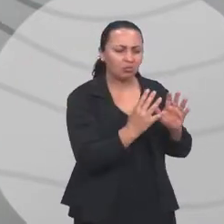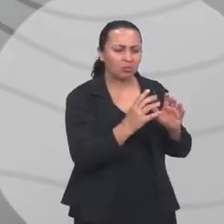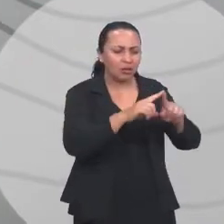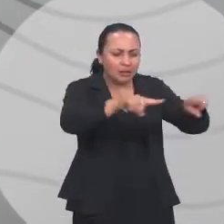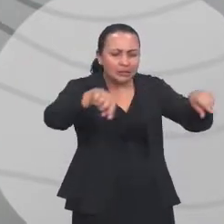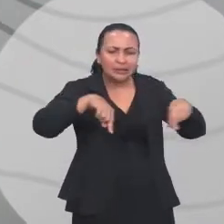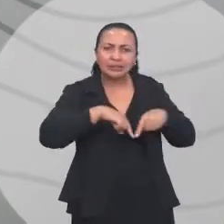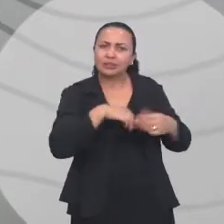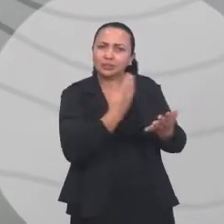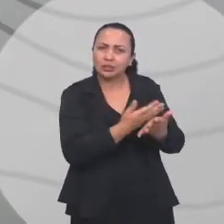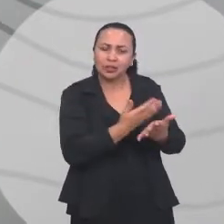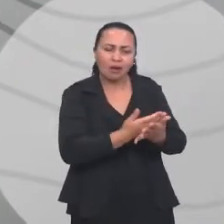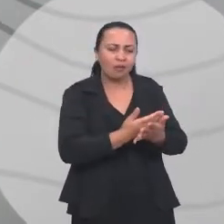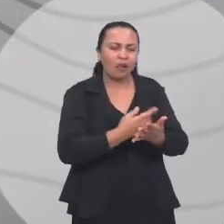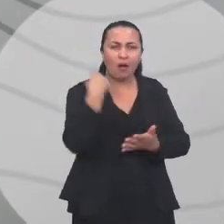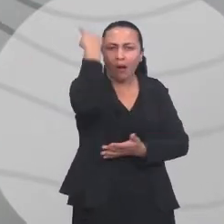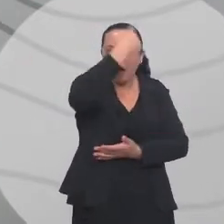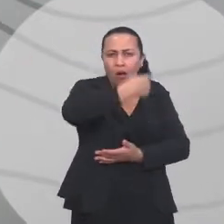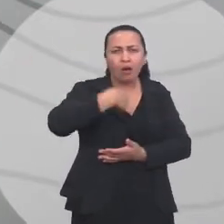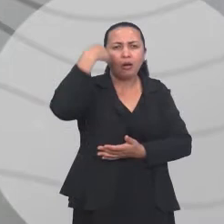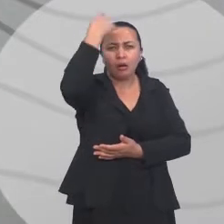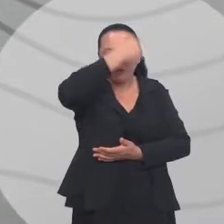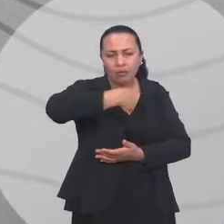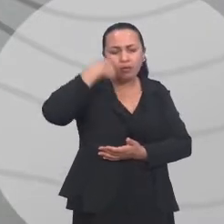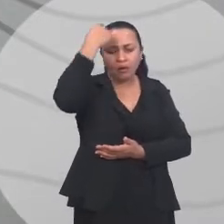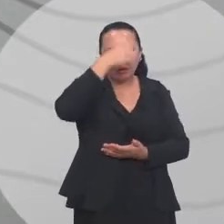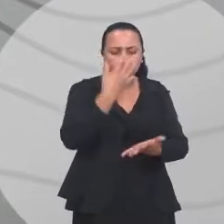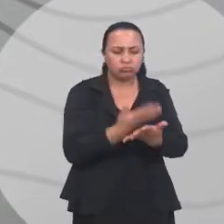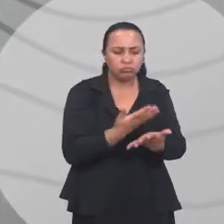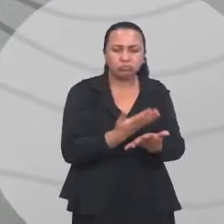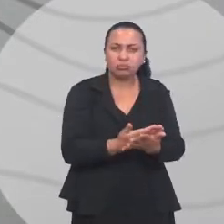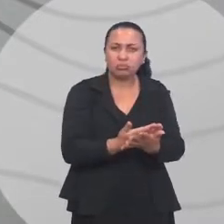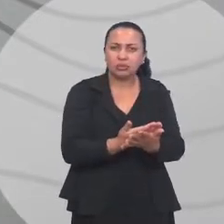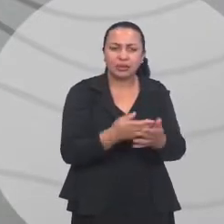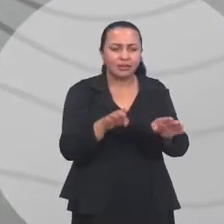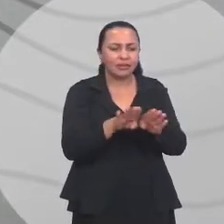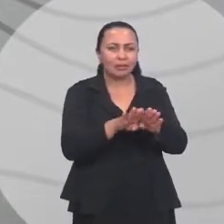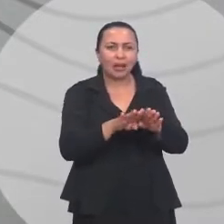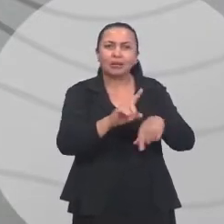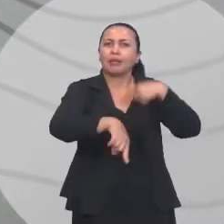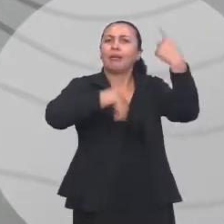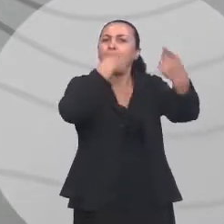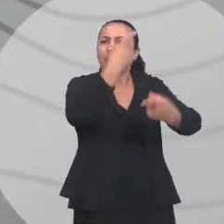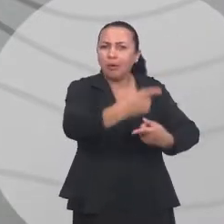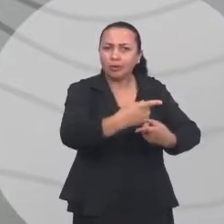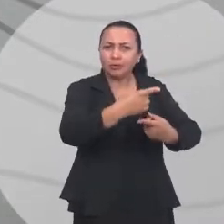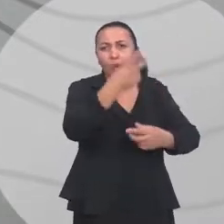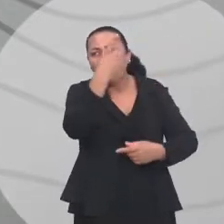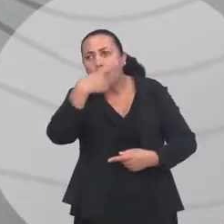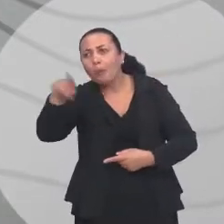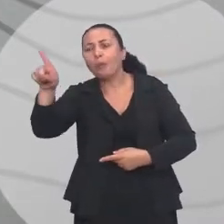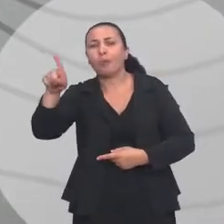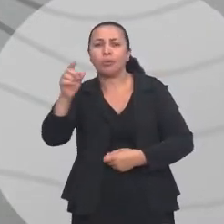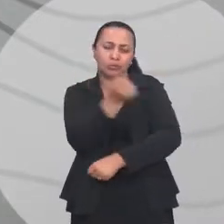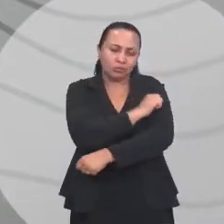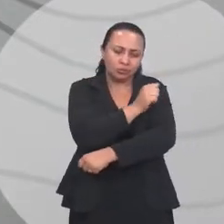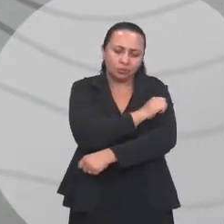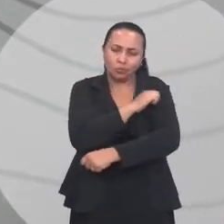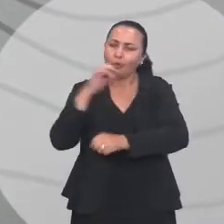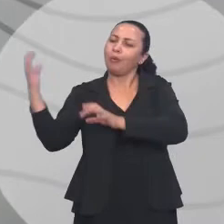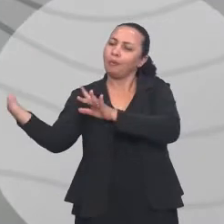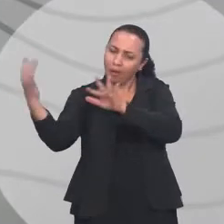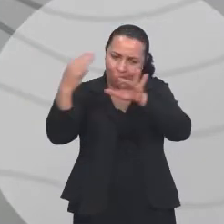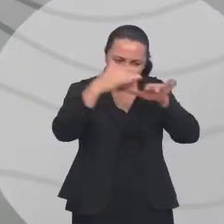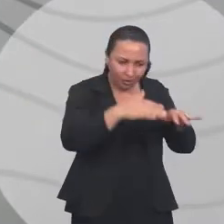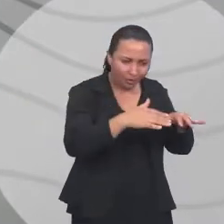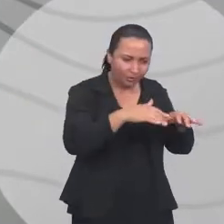por várias horas por várias horas e que esse mesmo ambiente possa ser utilizado algumas horas depois os alunos de